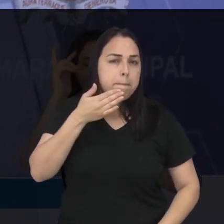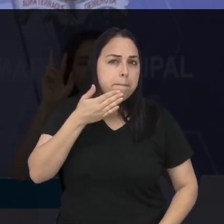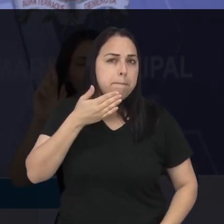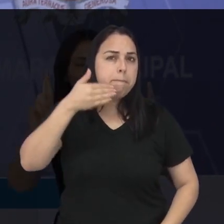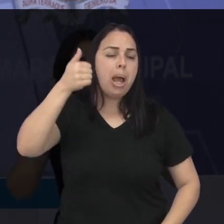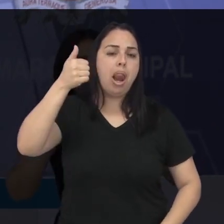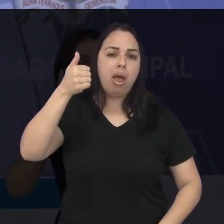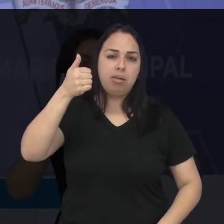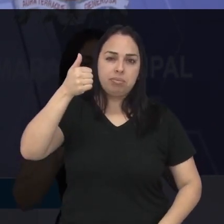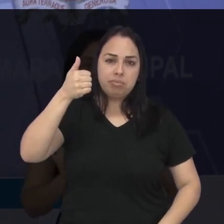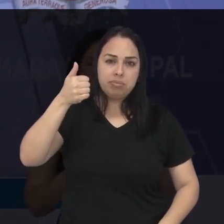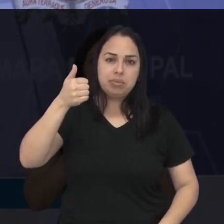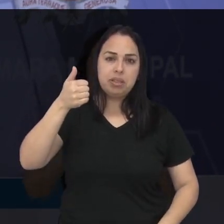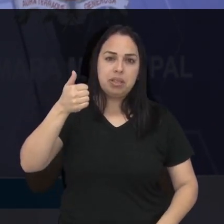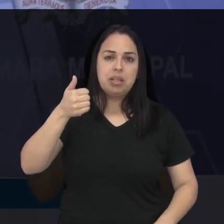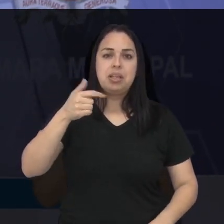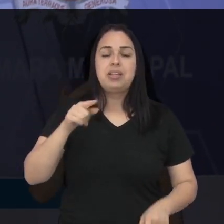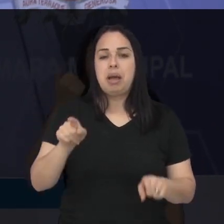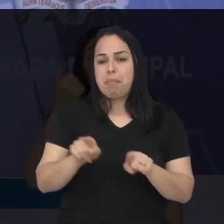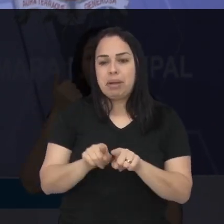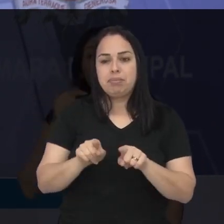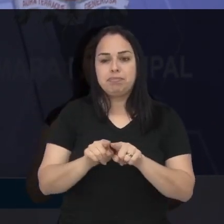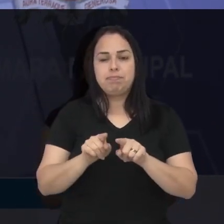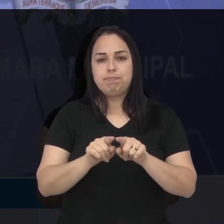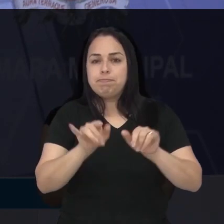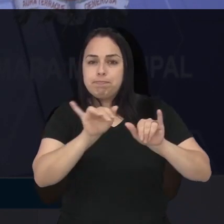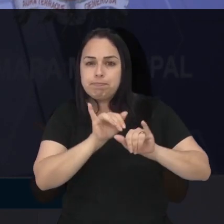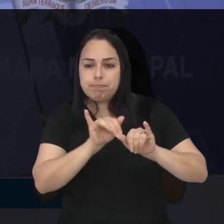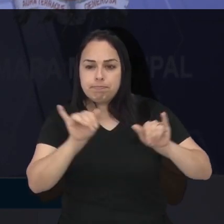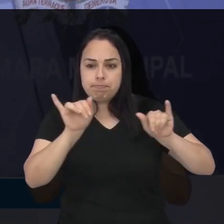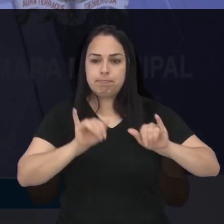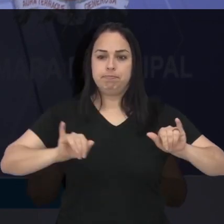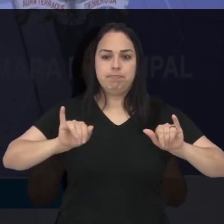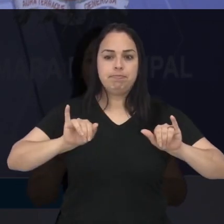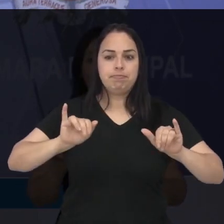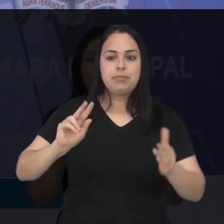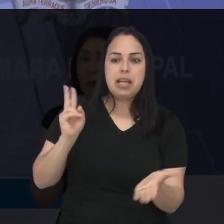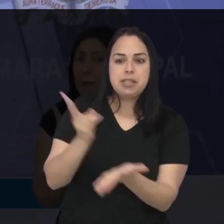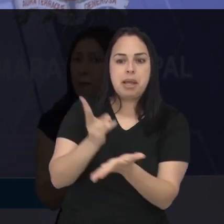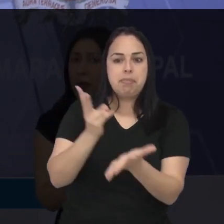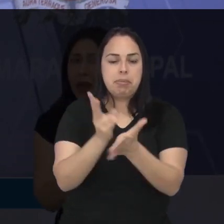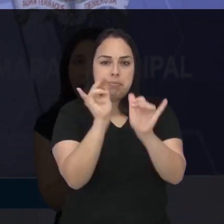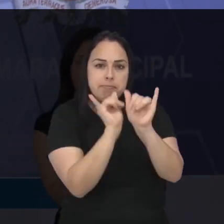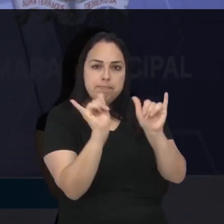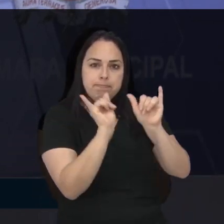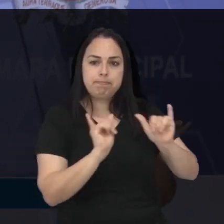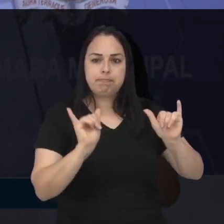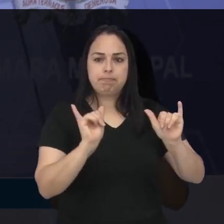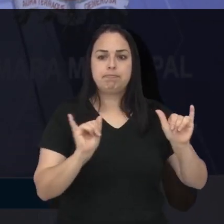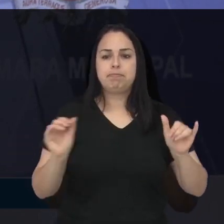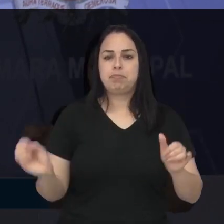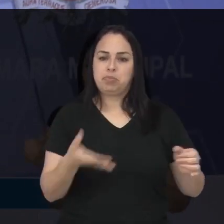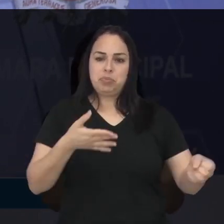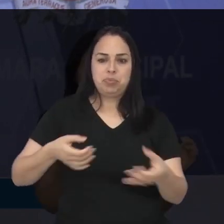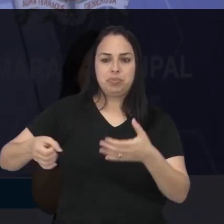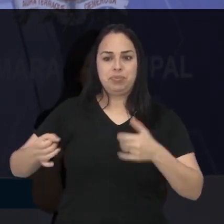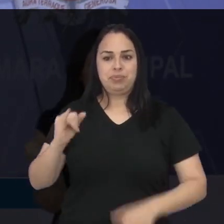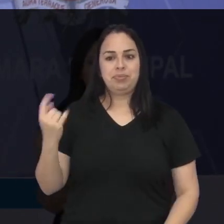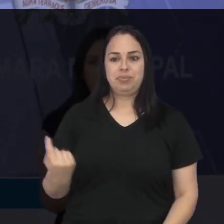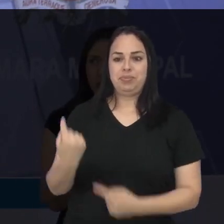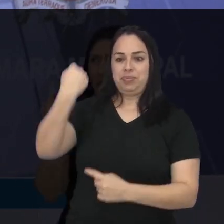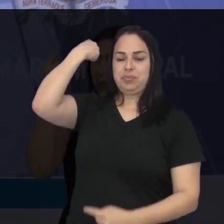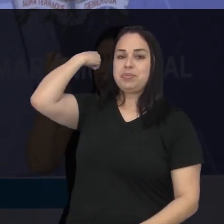e mesmo apregoar que jamais haverá de vencer o triunfo das nulidades, do qual nos falava o grande Rui Barbosa.